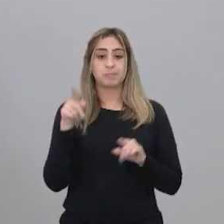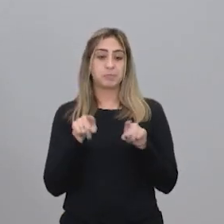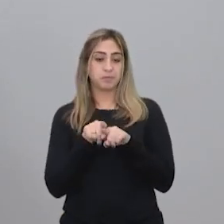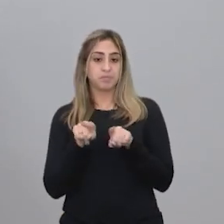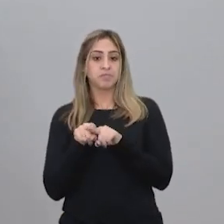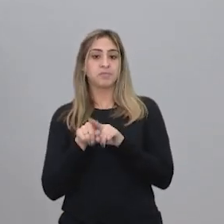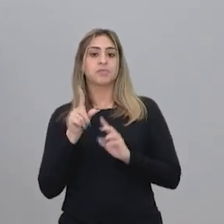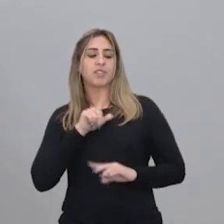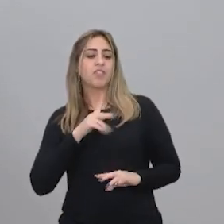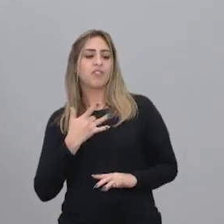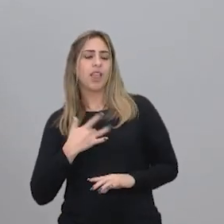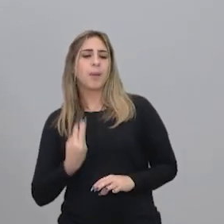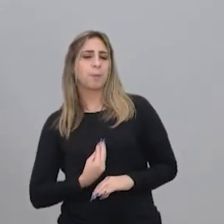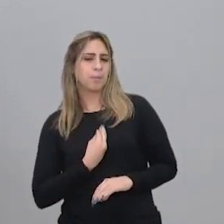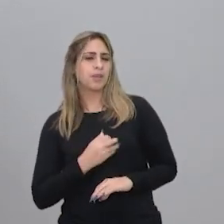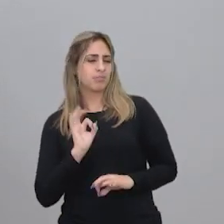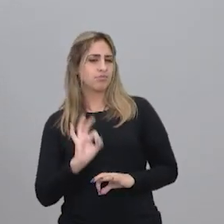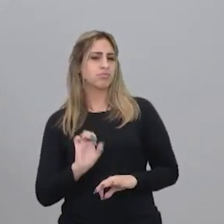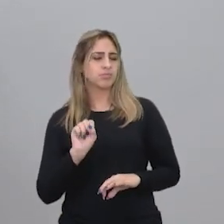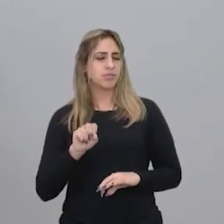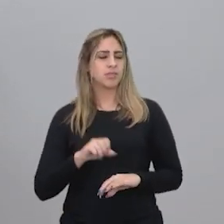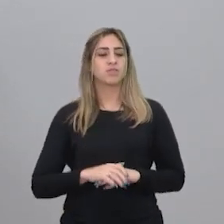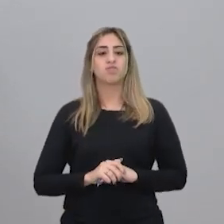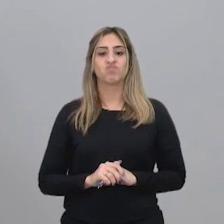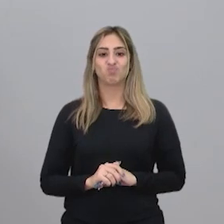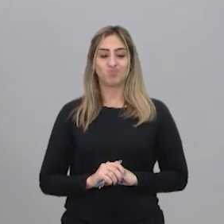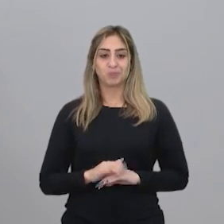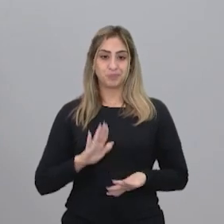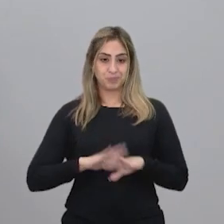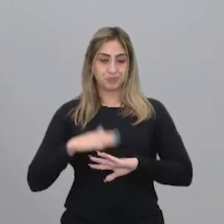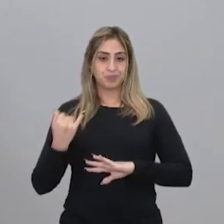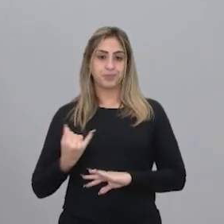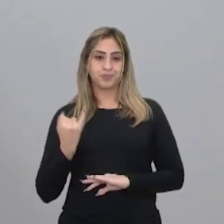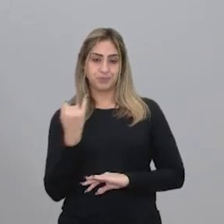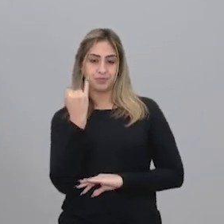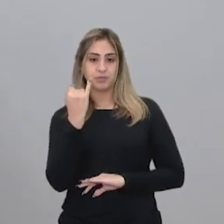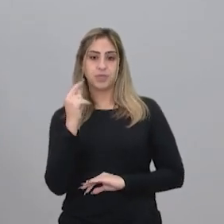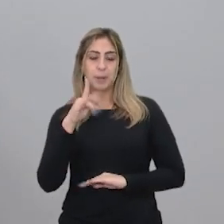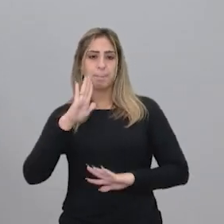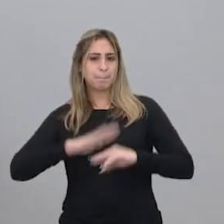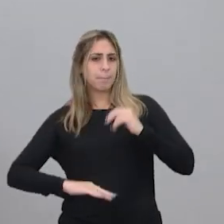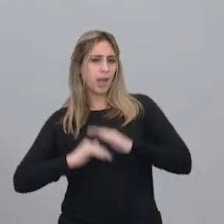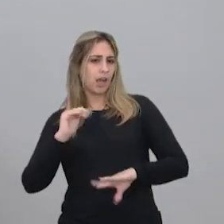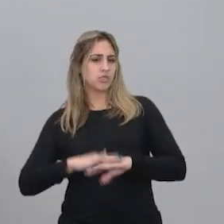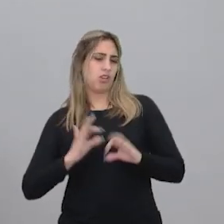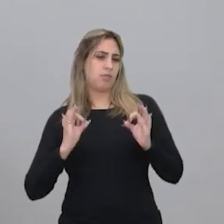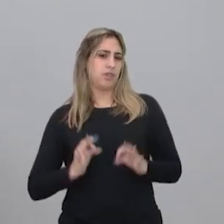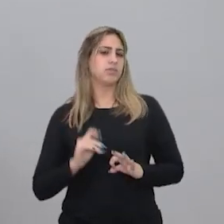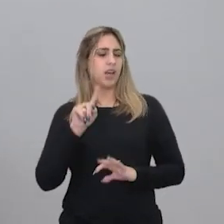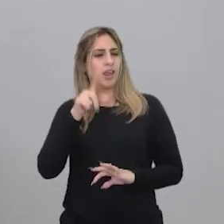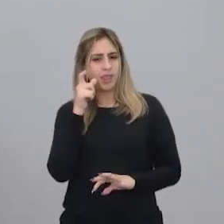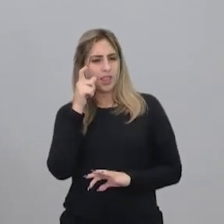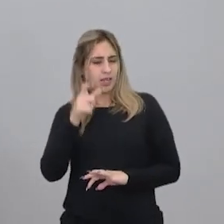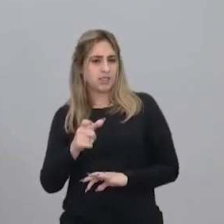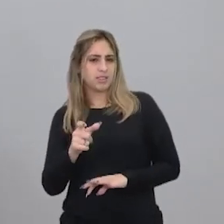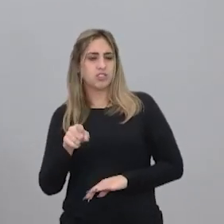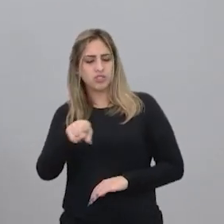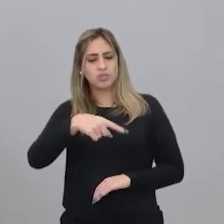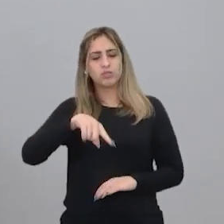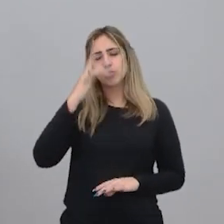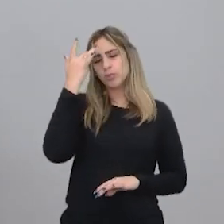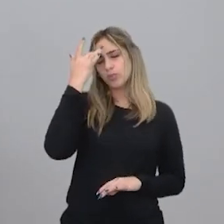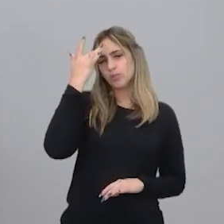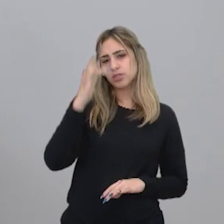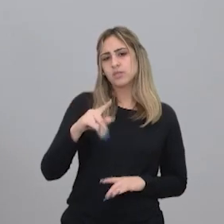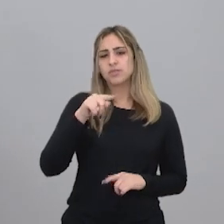acho que assim, vale a pena, assim, não é o mais importante, acho que o mais importante é na prática mesmo, mas é interessante se você,